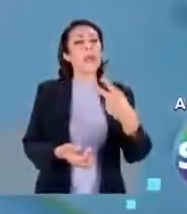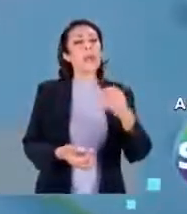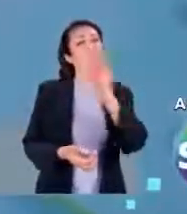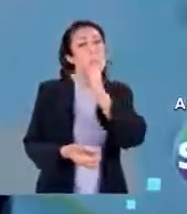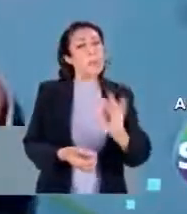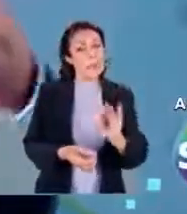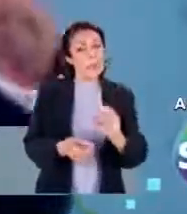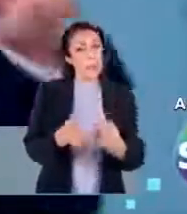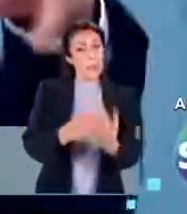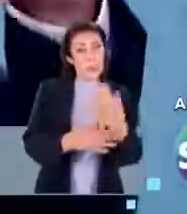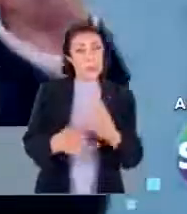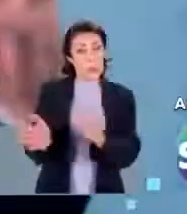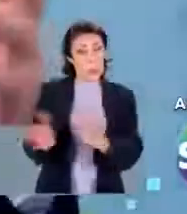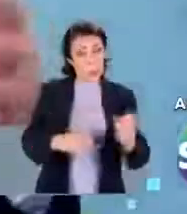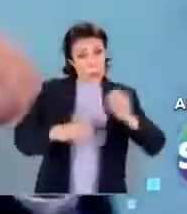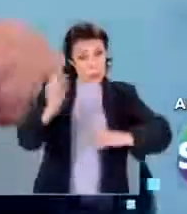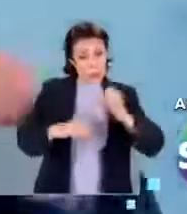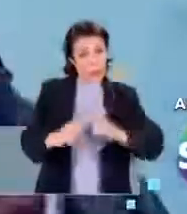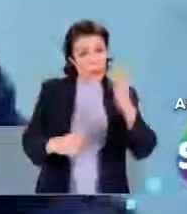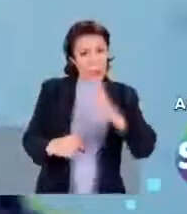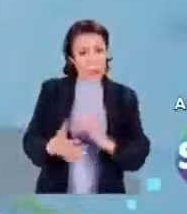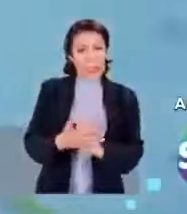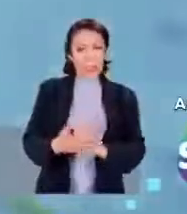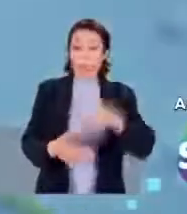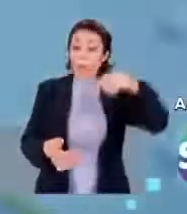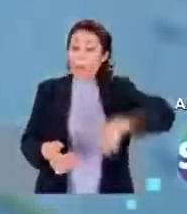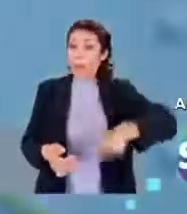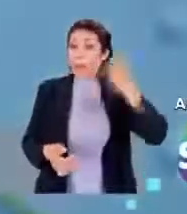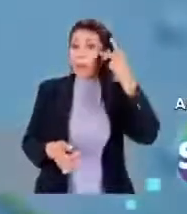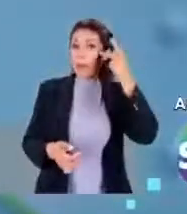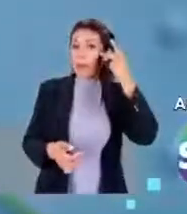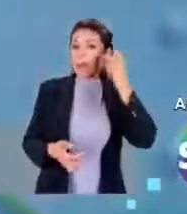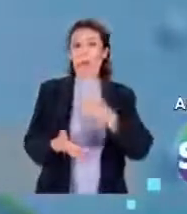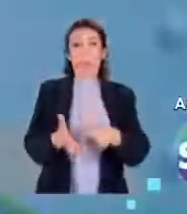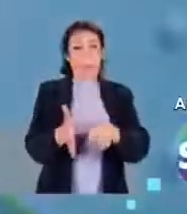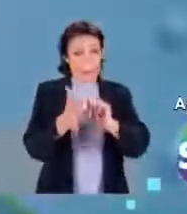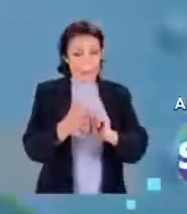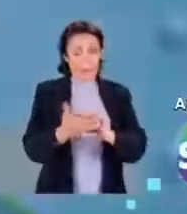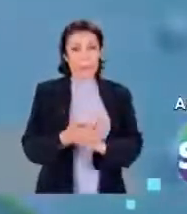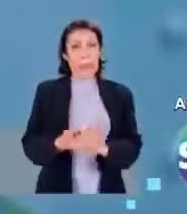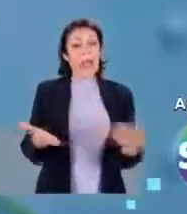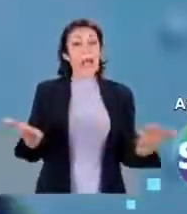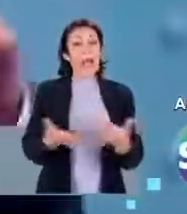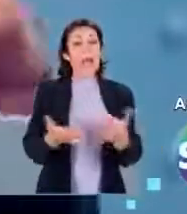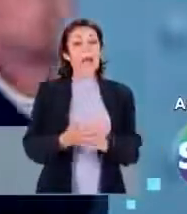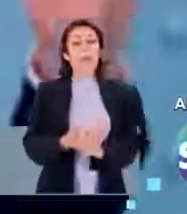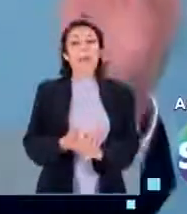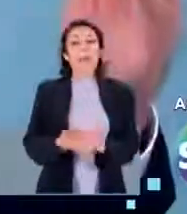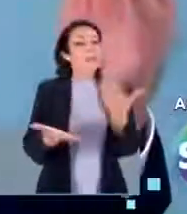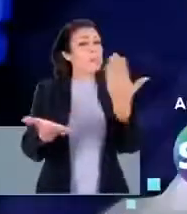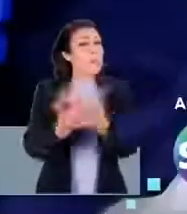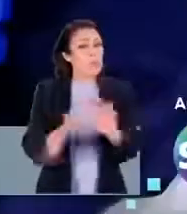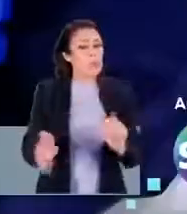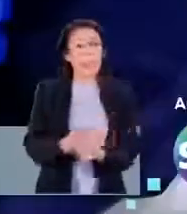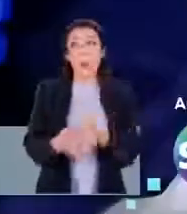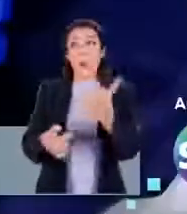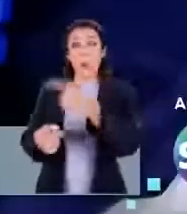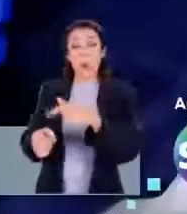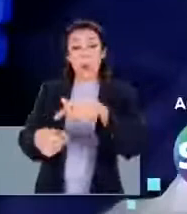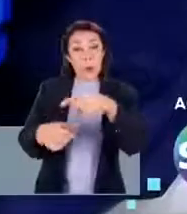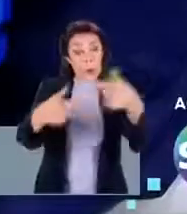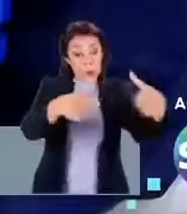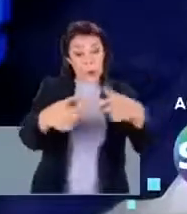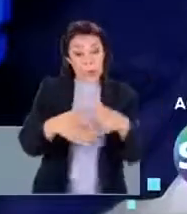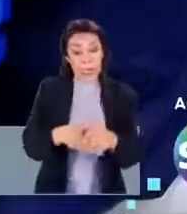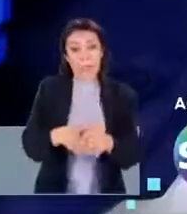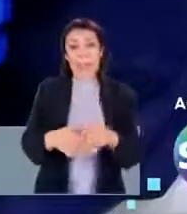da produção industrial do Brasil quando isso foi montado era em São Paulo e São Paulo tá com a linha na agulha o resto da 80%